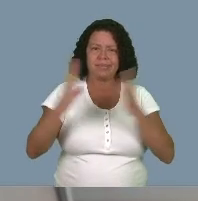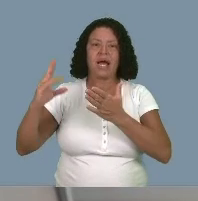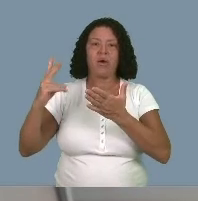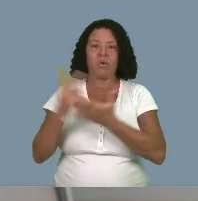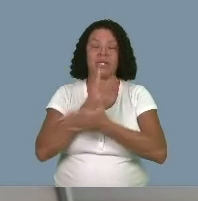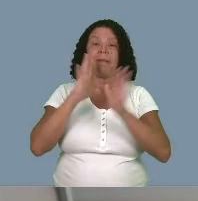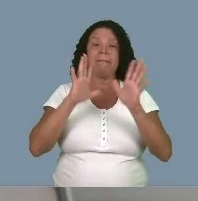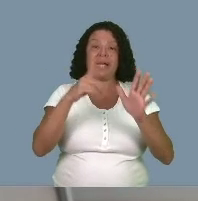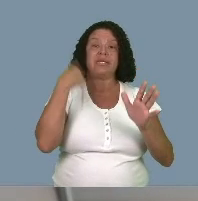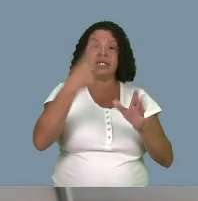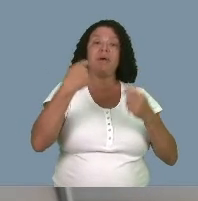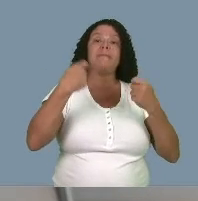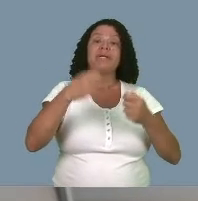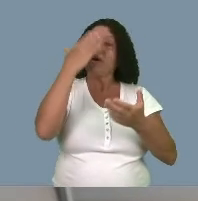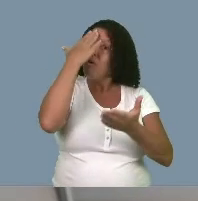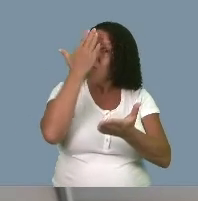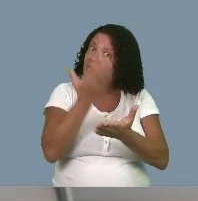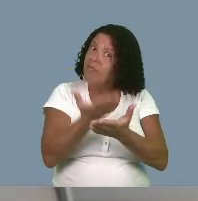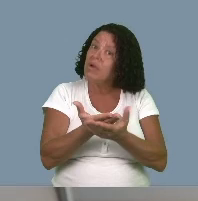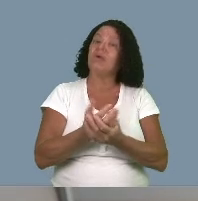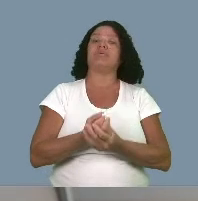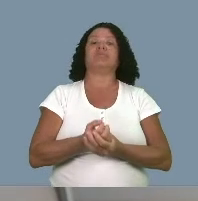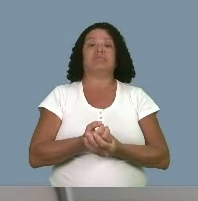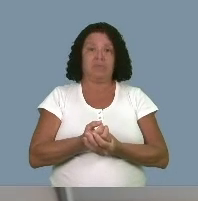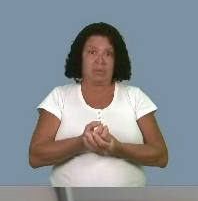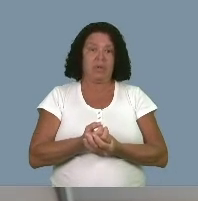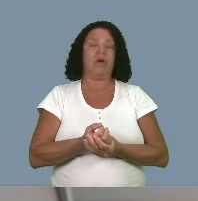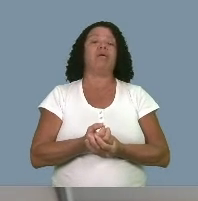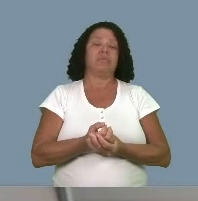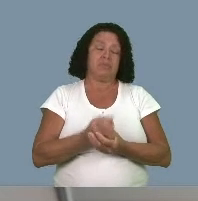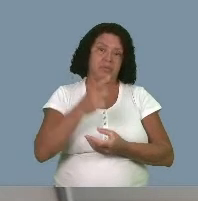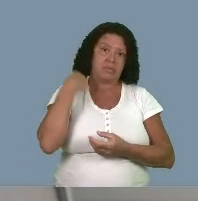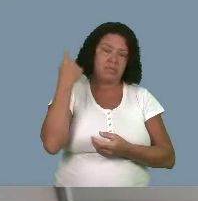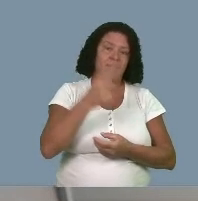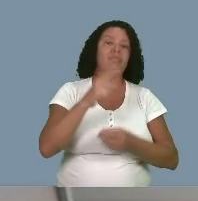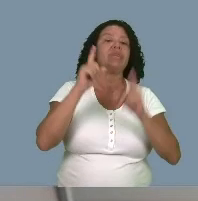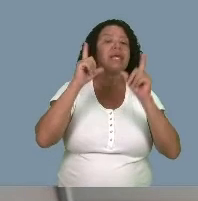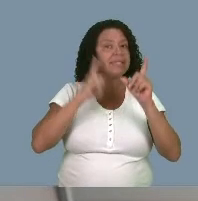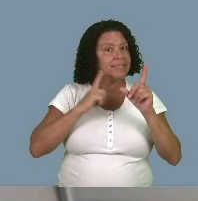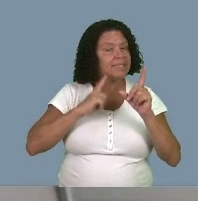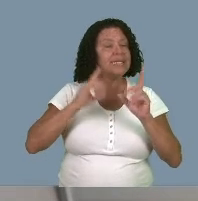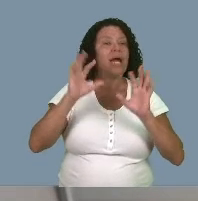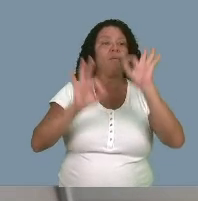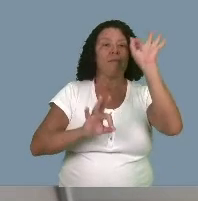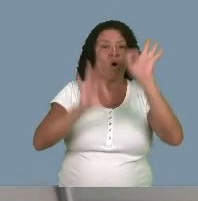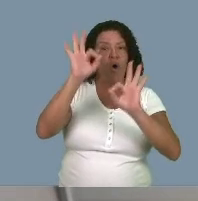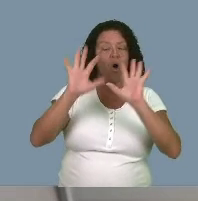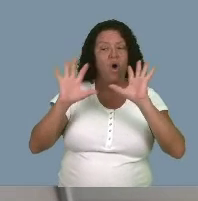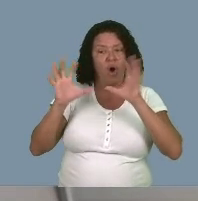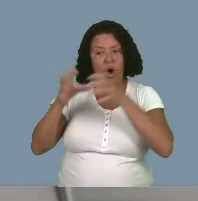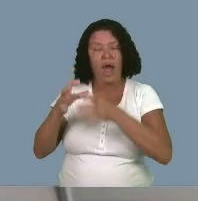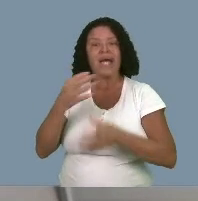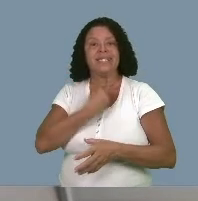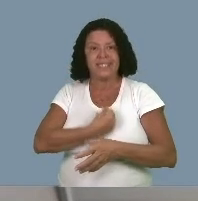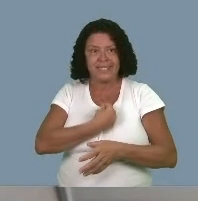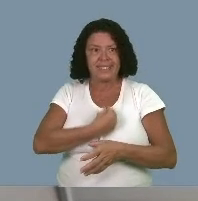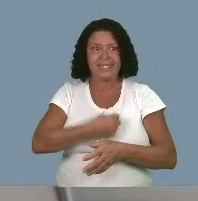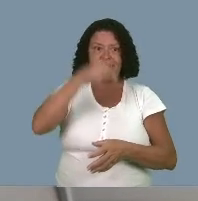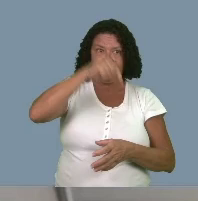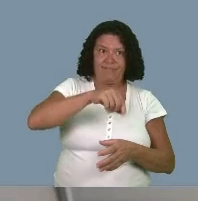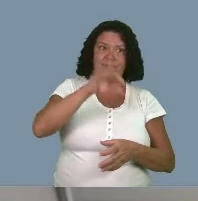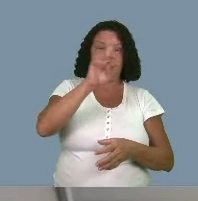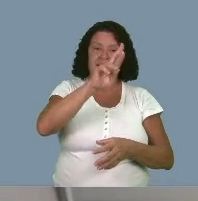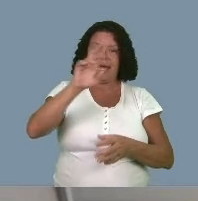gente precisa ter essa confiança de que há uma lei geral, de que há uma organização divina que está regendo todos